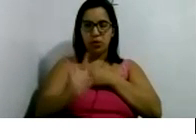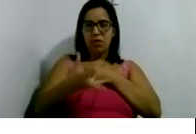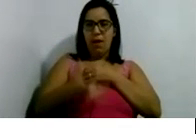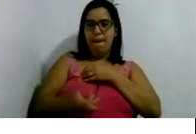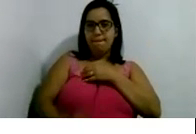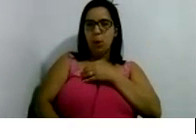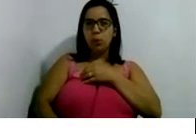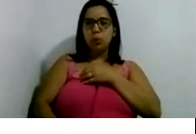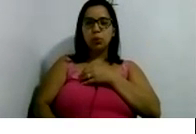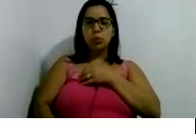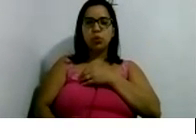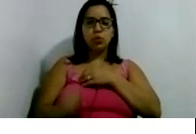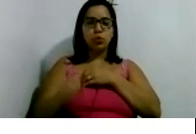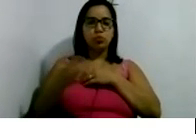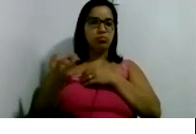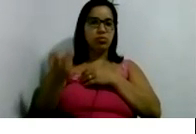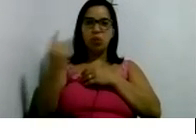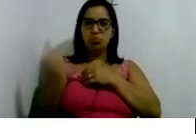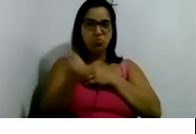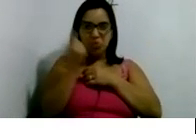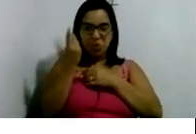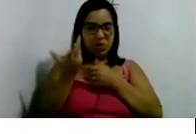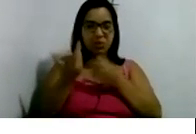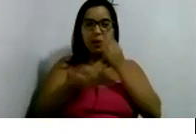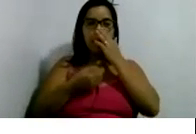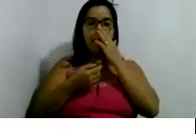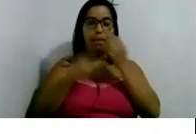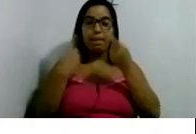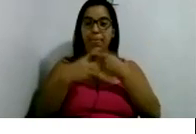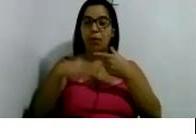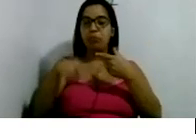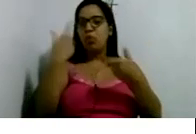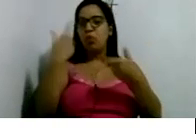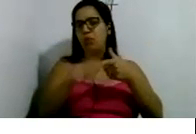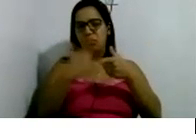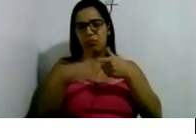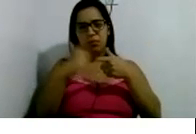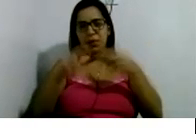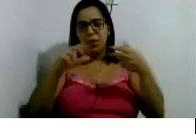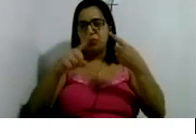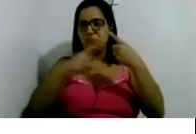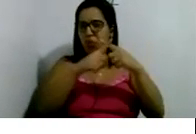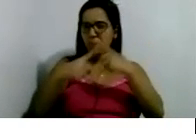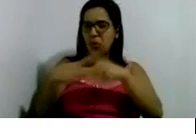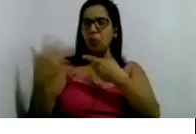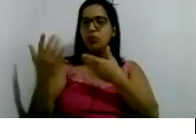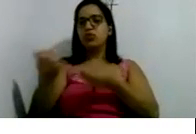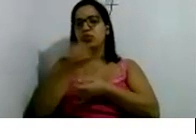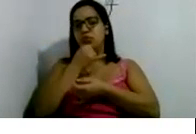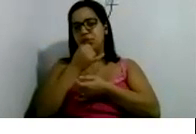mulheres sofrem abortos espontâneos, devido a várias razões, como, por exemplo,